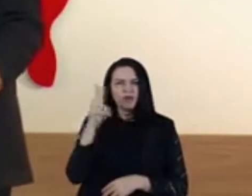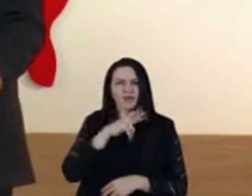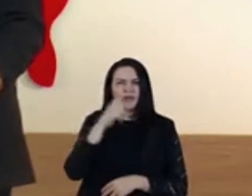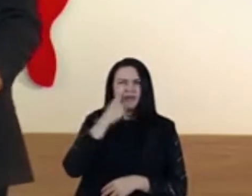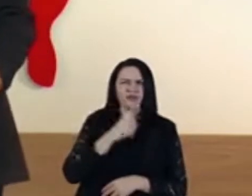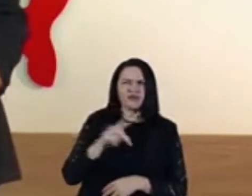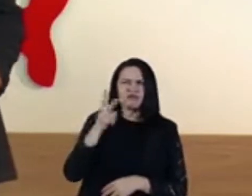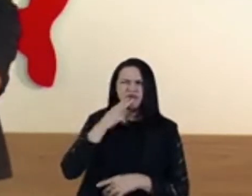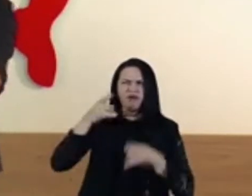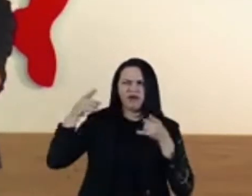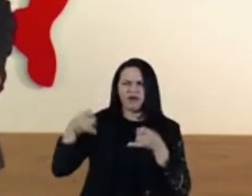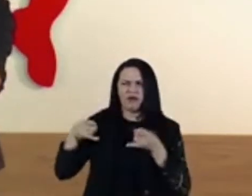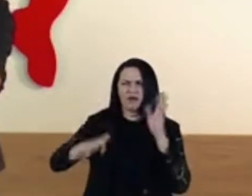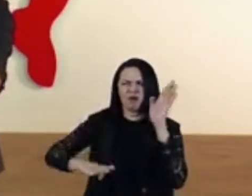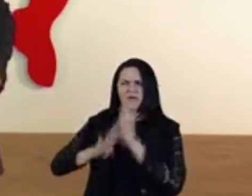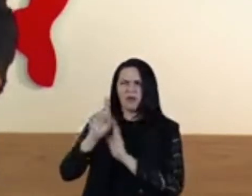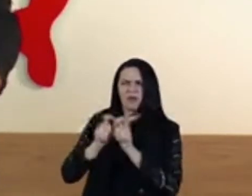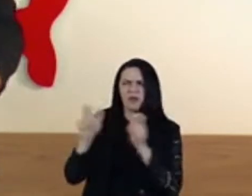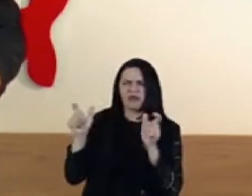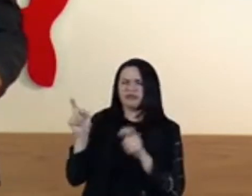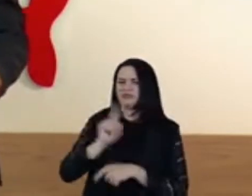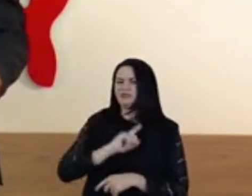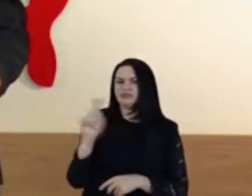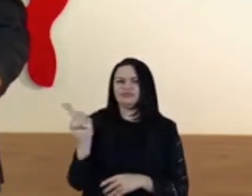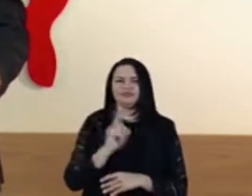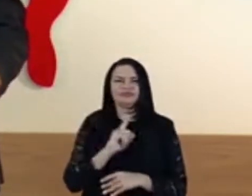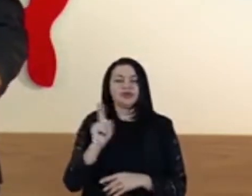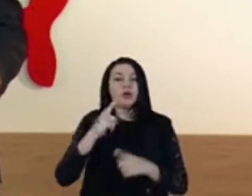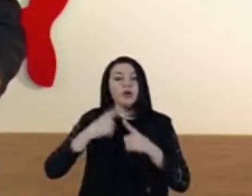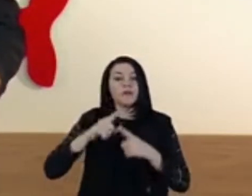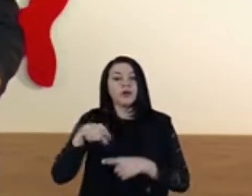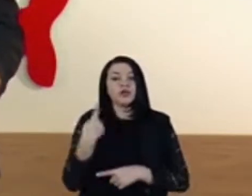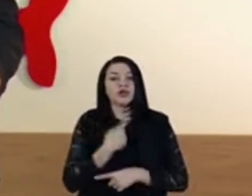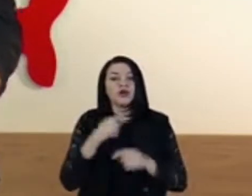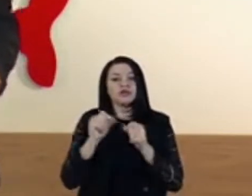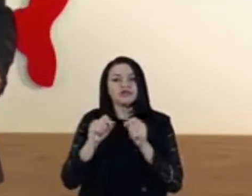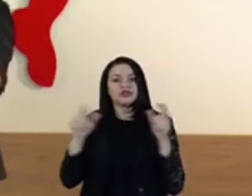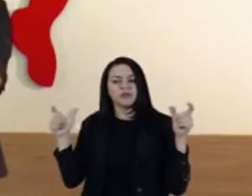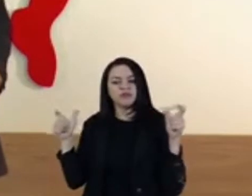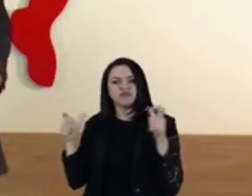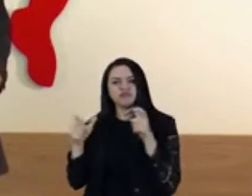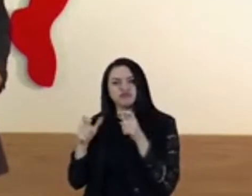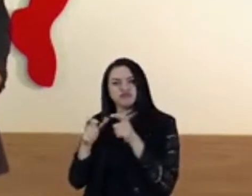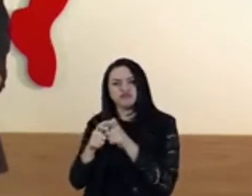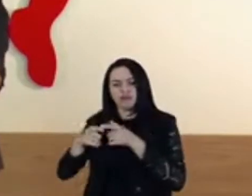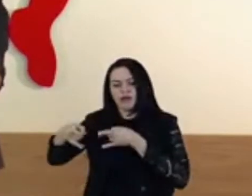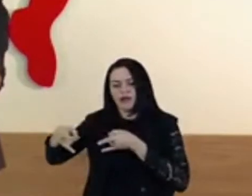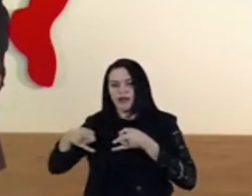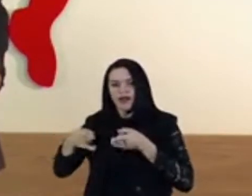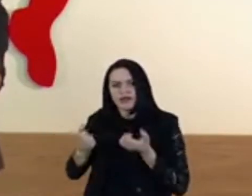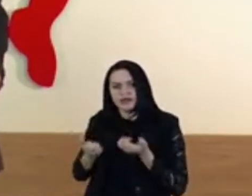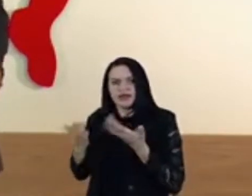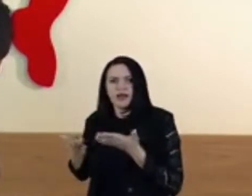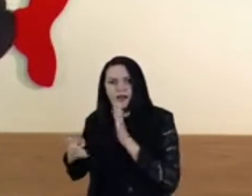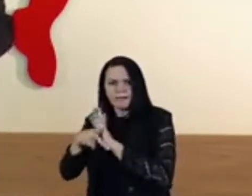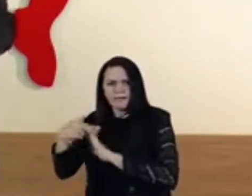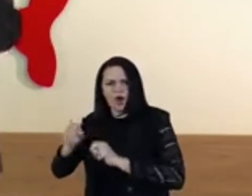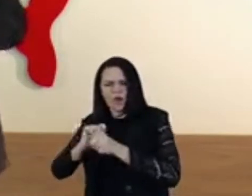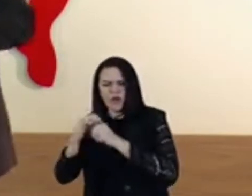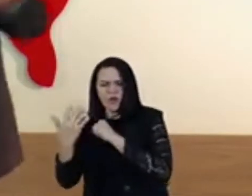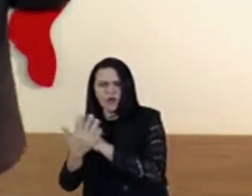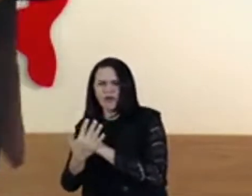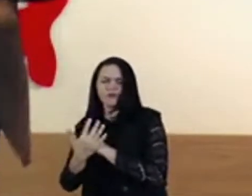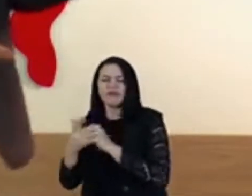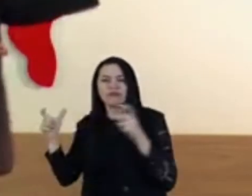dizer que a taxa de ocupação aumentou. Não, é porque nós fizemos uma redução de leitos dedicados ao coronavírus. E